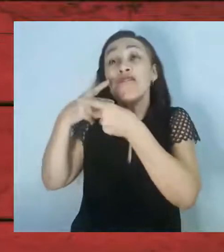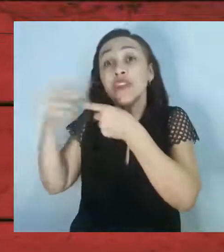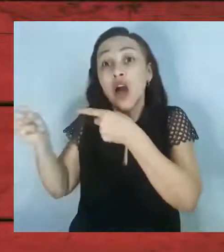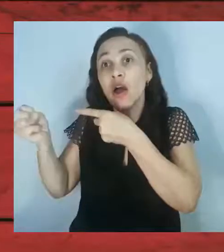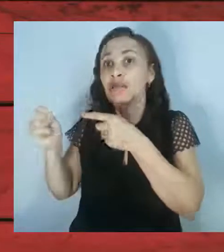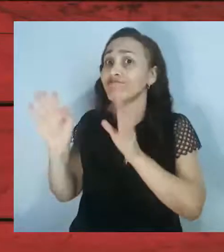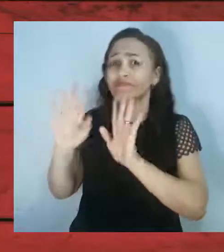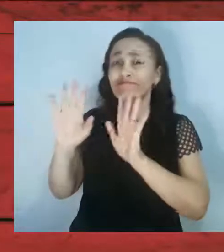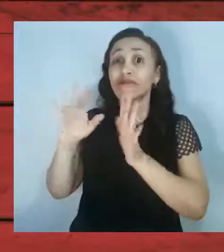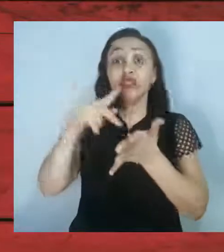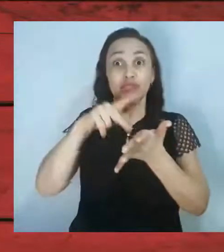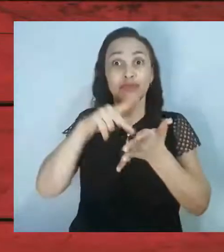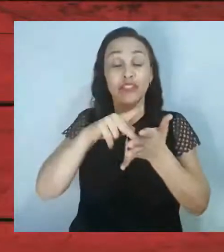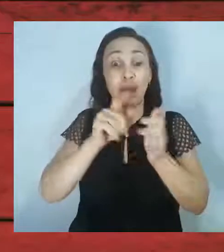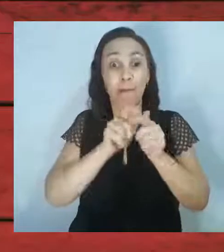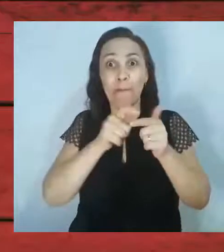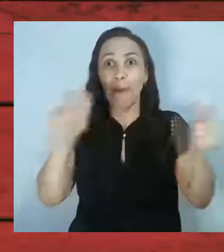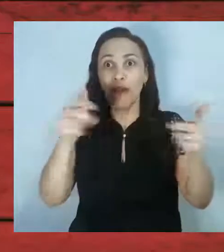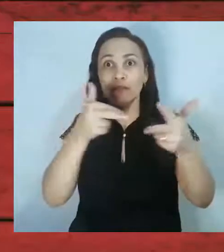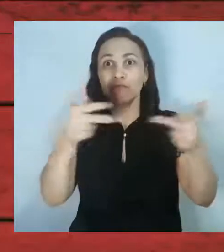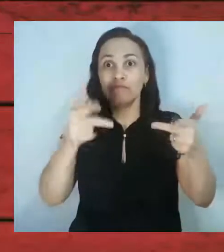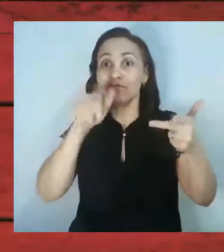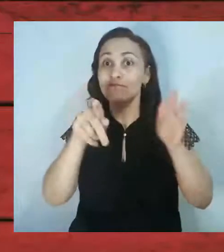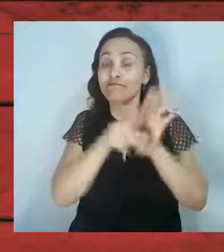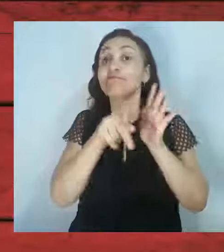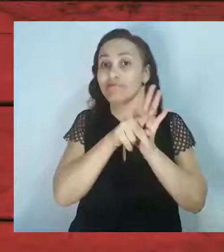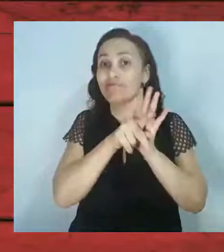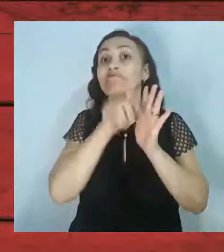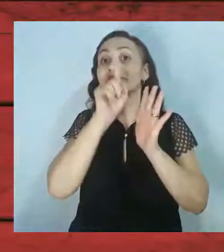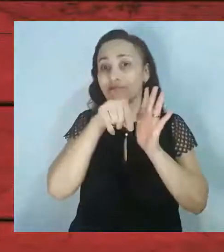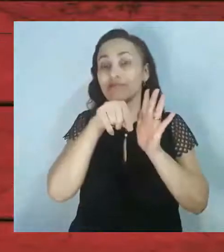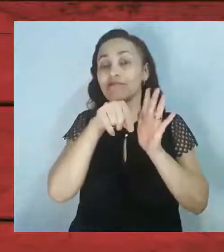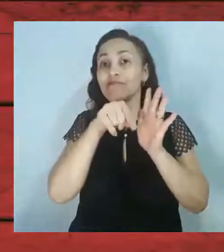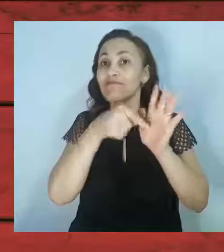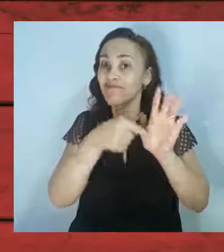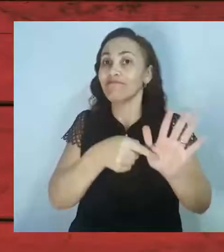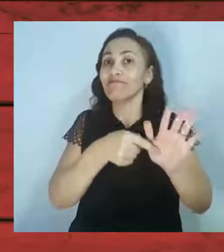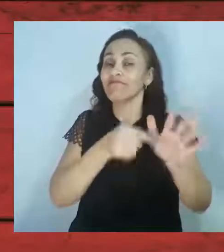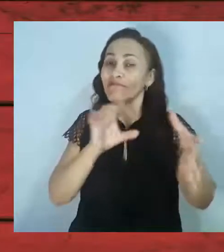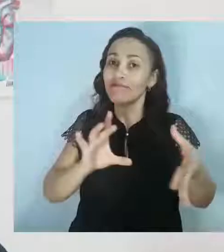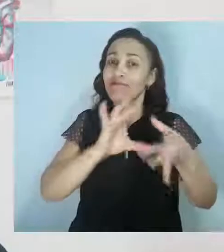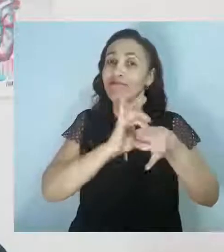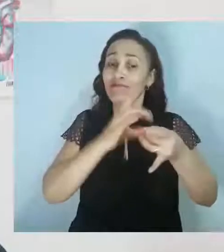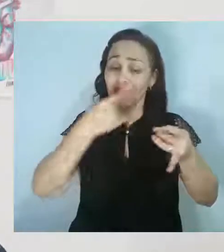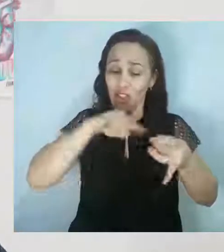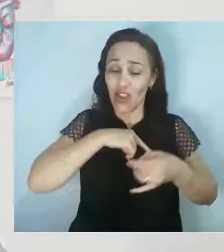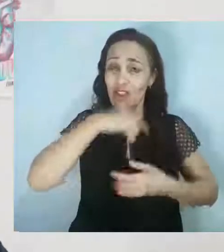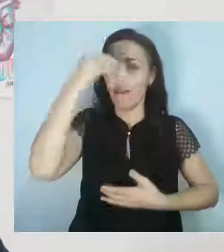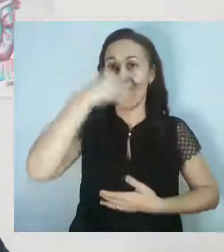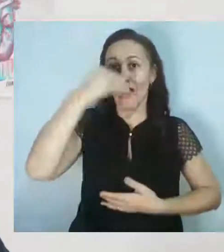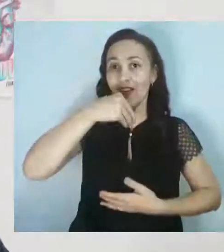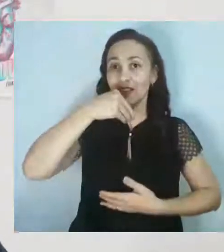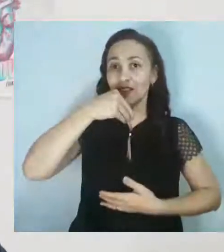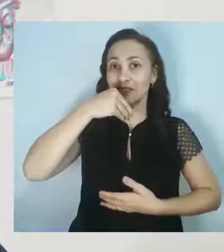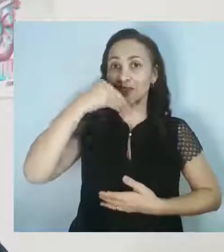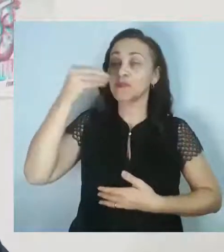verdade a maior parte dos teus desígnios se cumpre através e apesar da nossa fraqueza. E